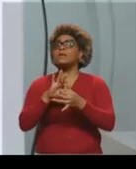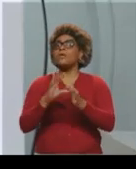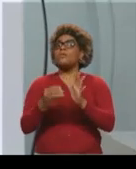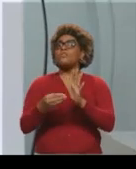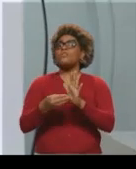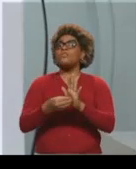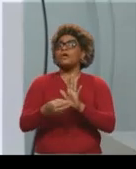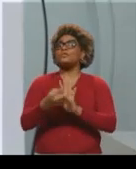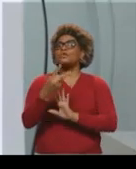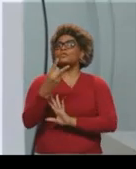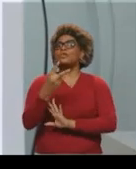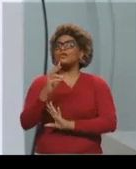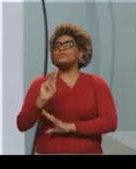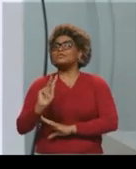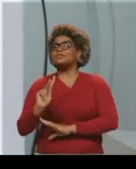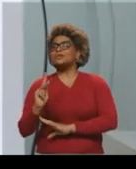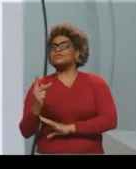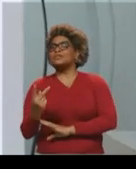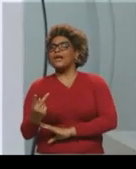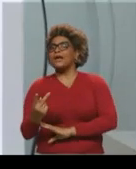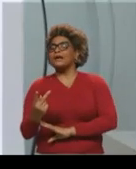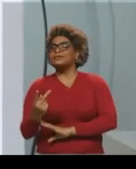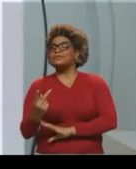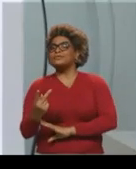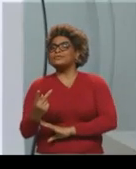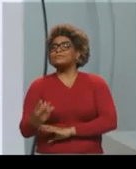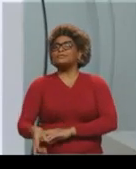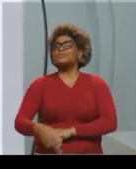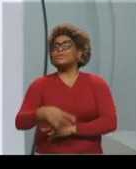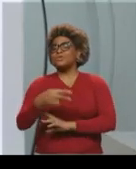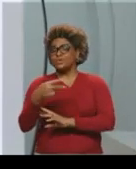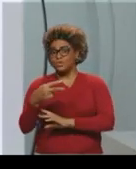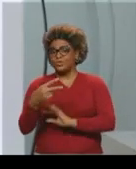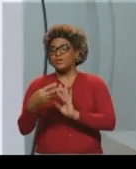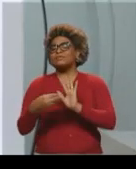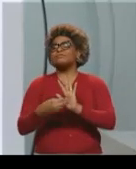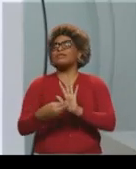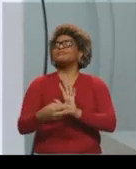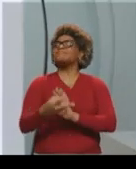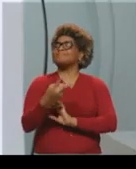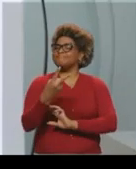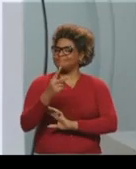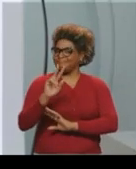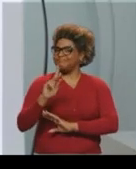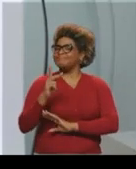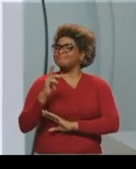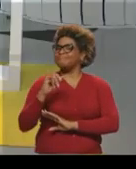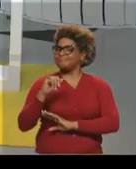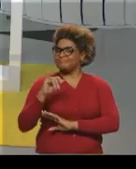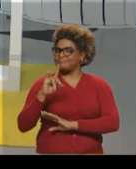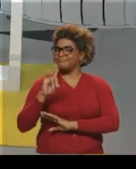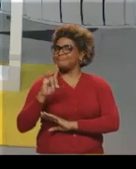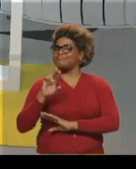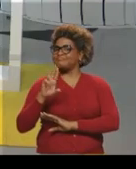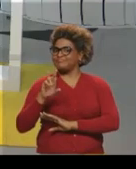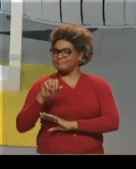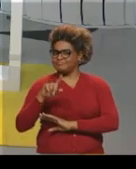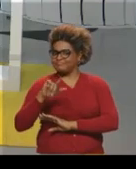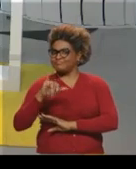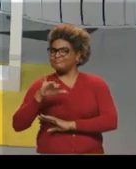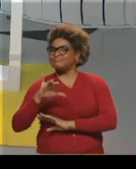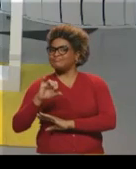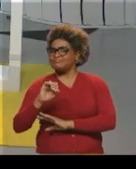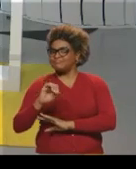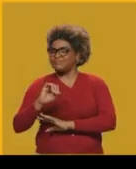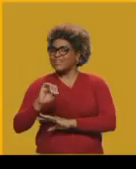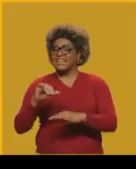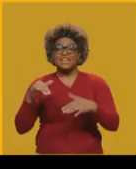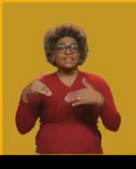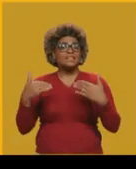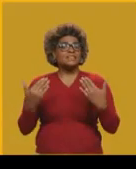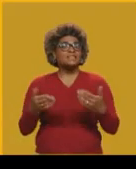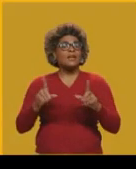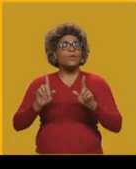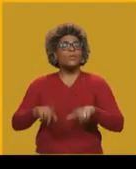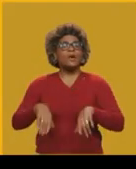2 ligações, faltou 2 hidrogênios. Então, essa daqui seria a estrutura do